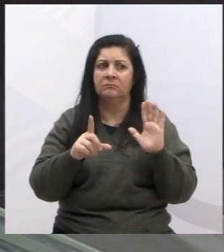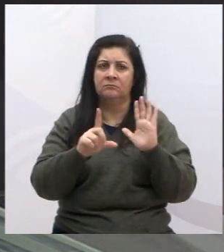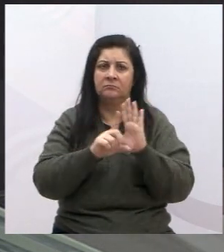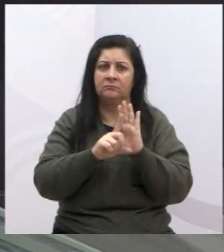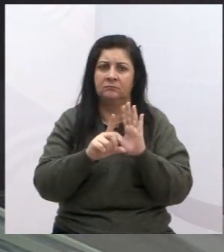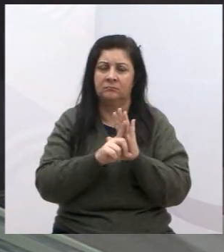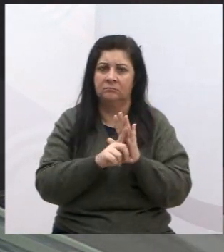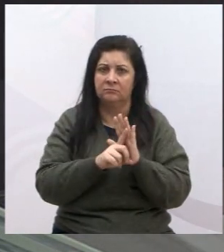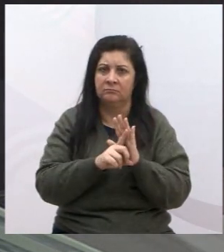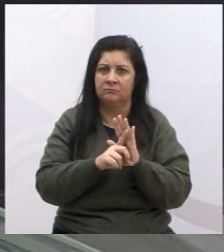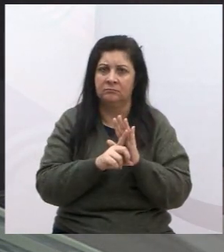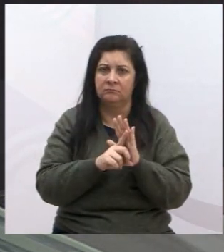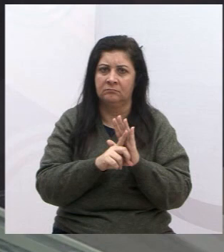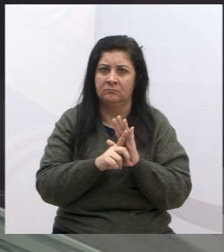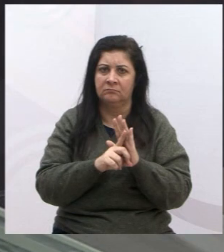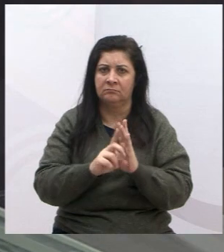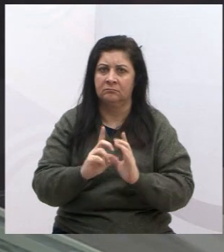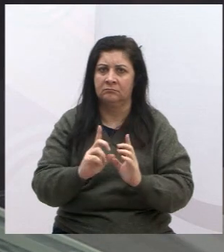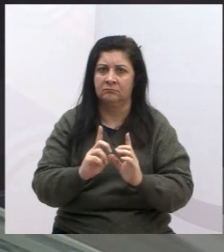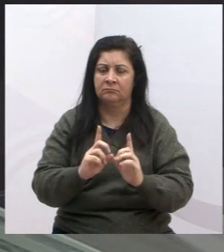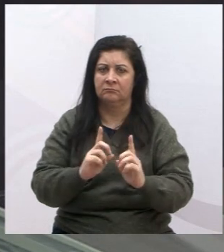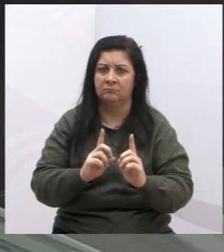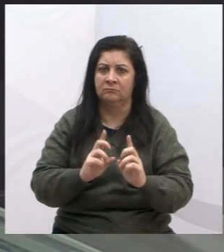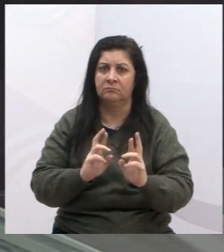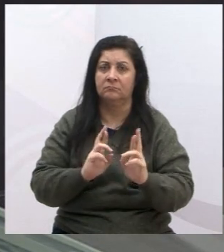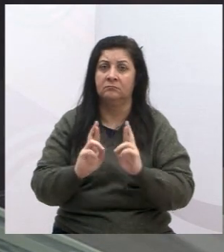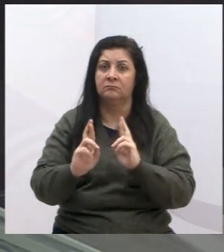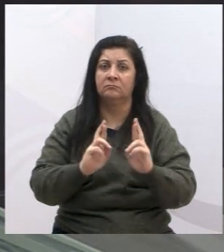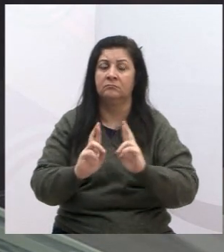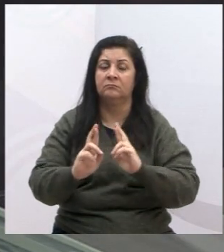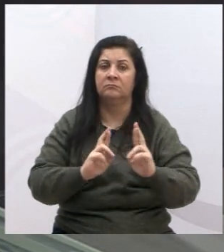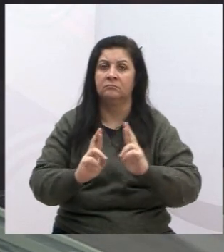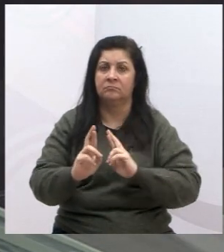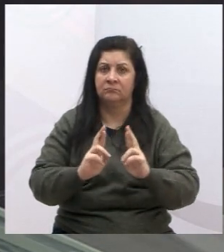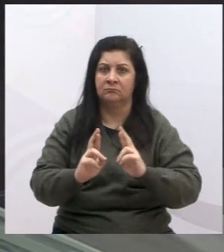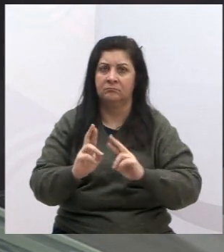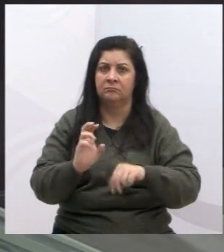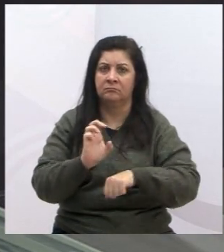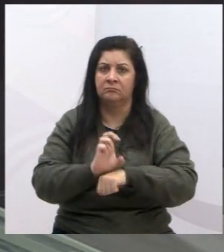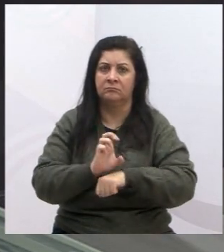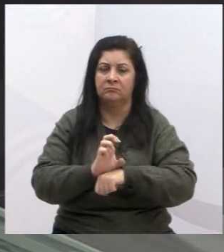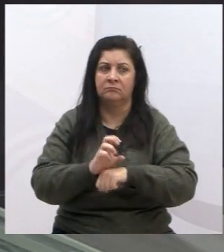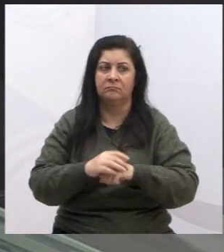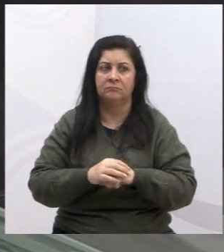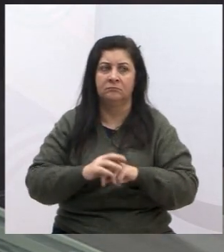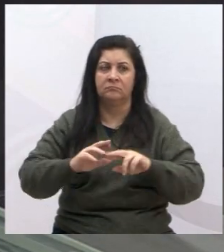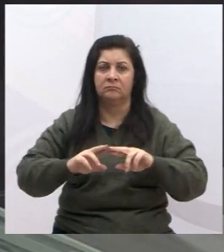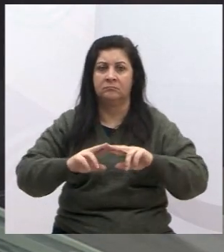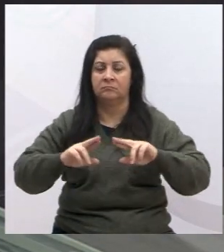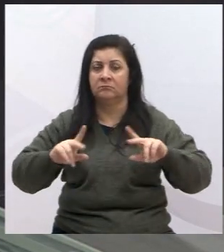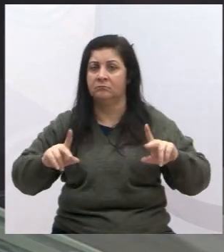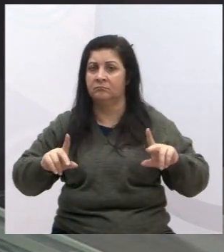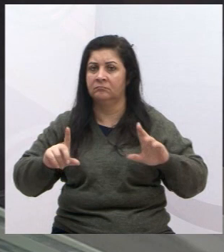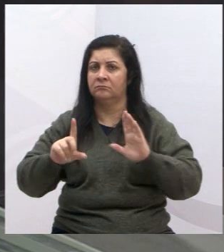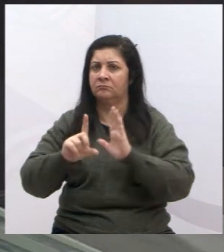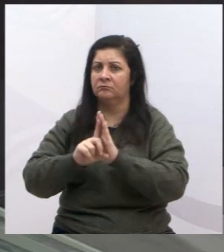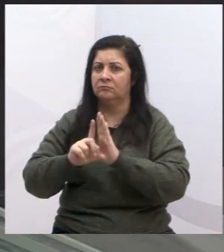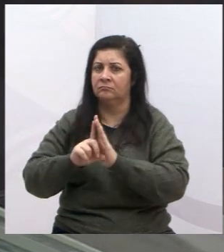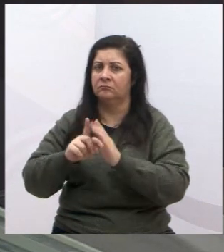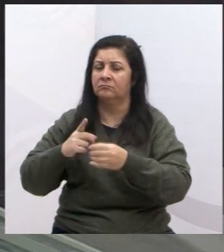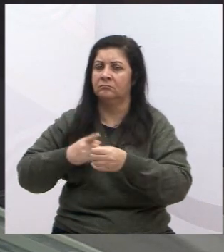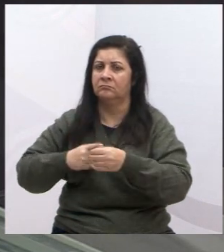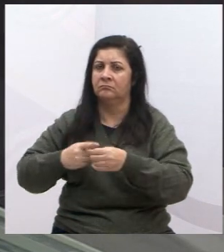para estrada, aí ali é uma estrada estadual, é um pouco diferente da legislação